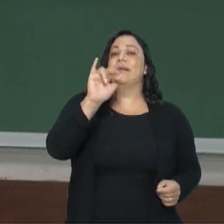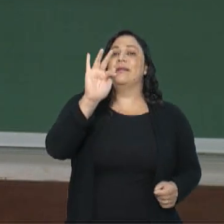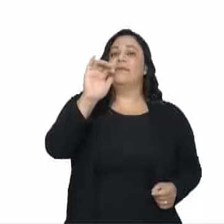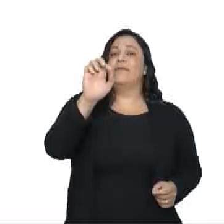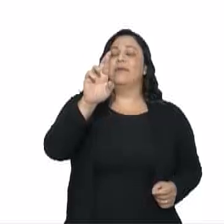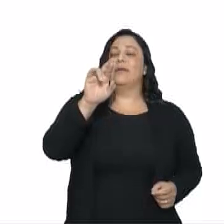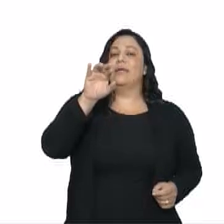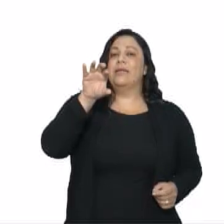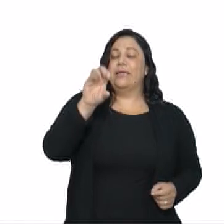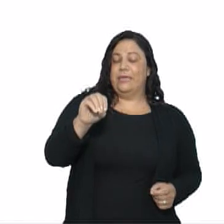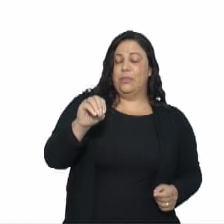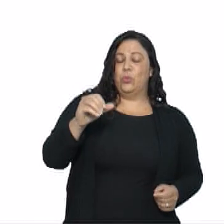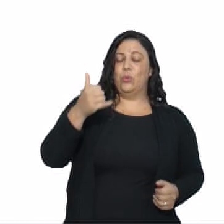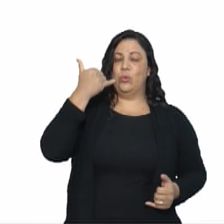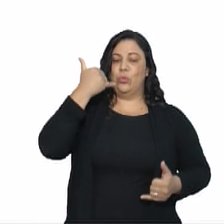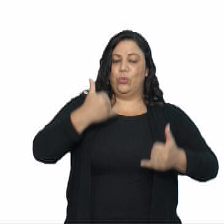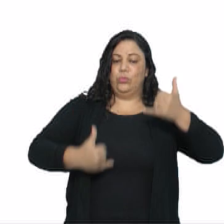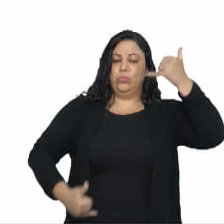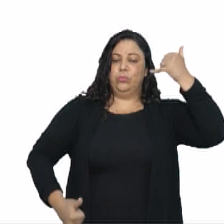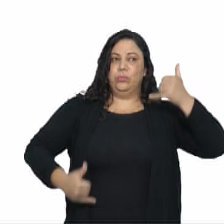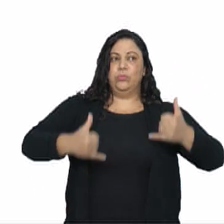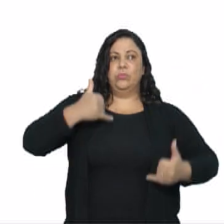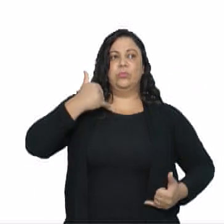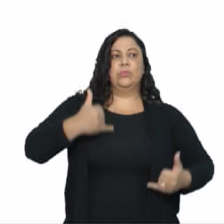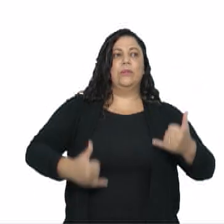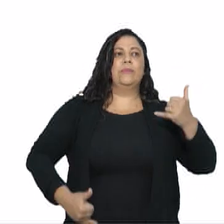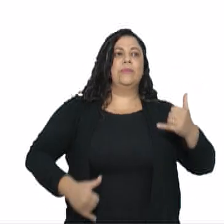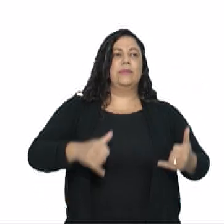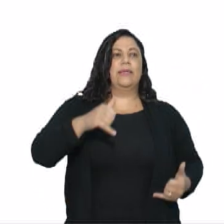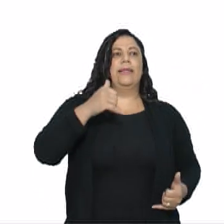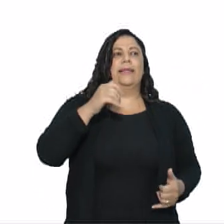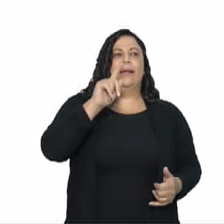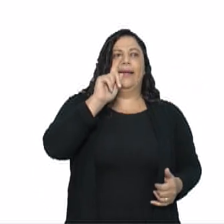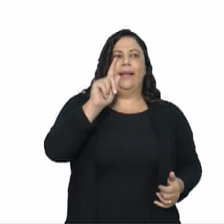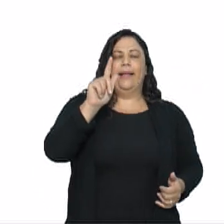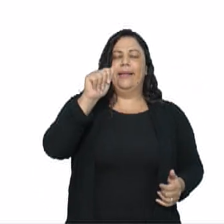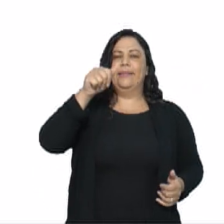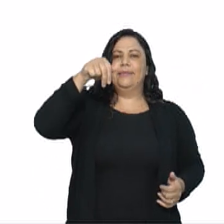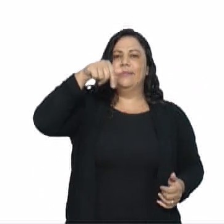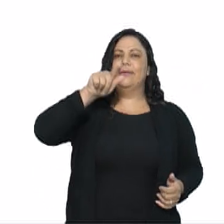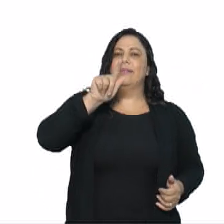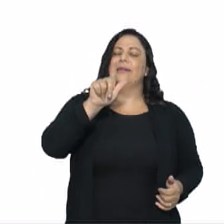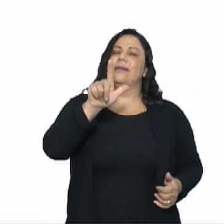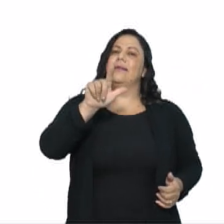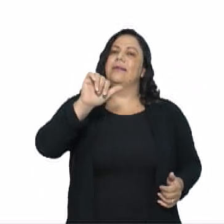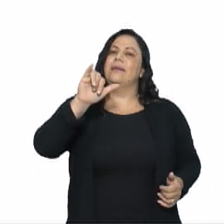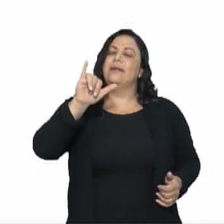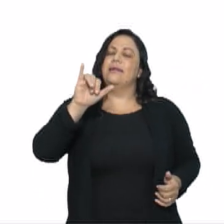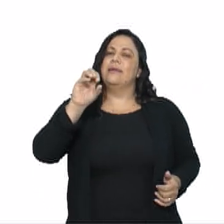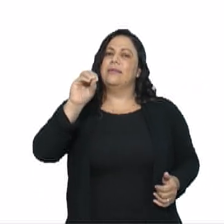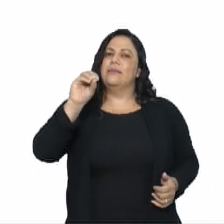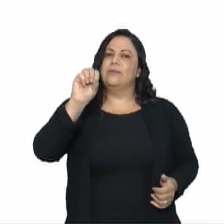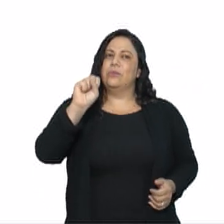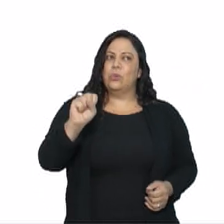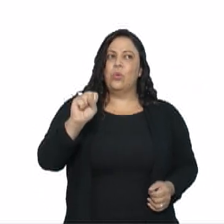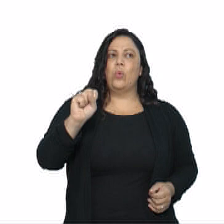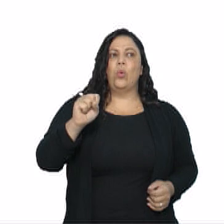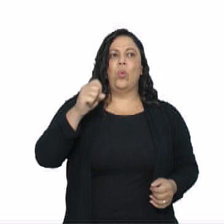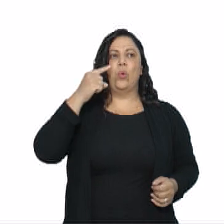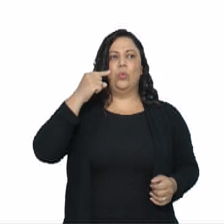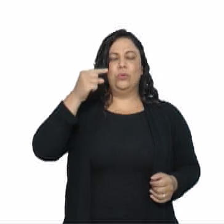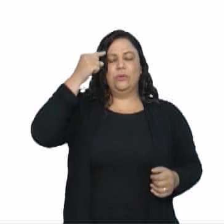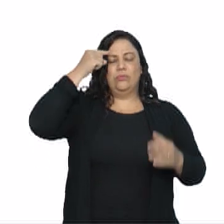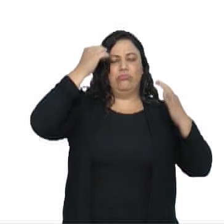nervos e por gânglios. Os nervos se originam da região do encéfalo e da